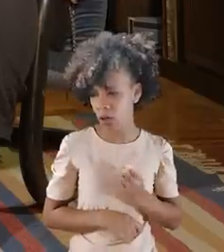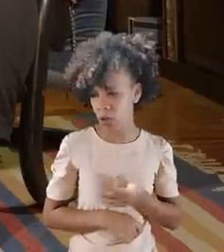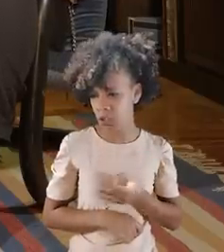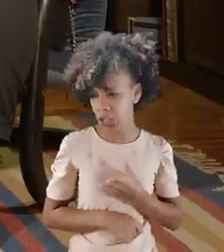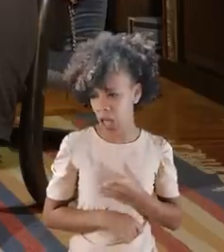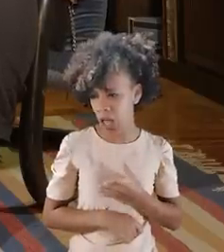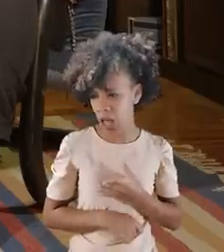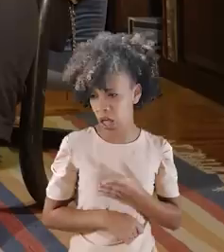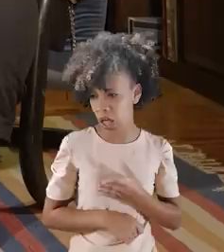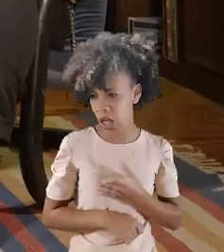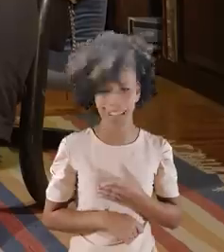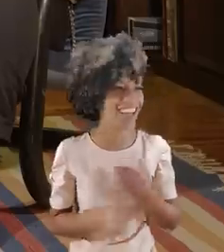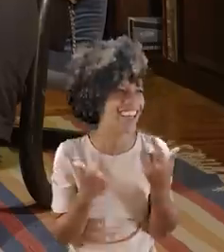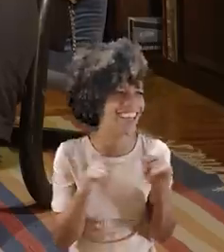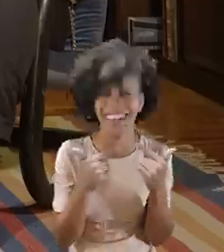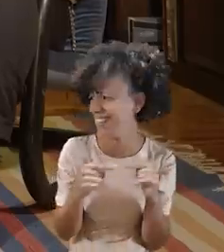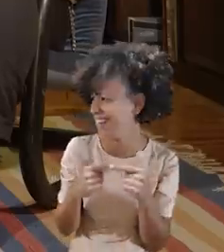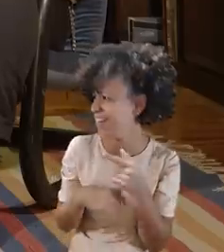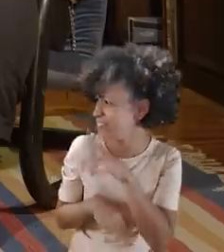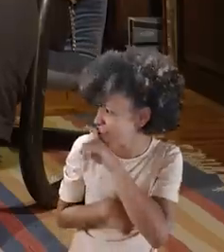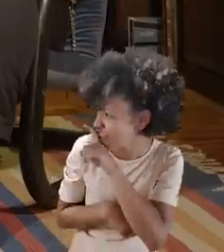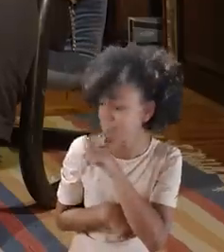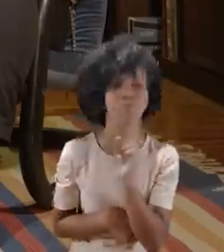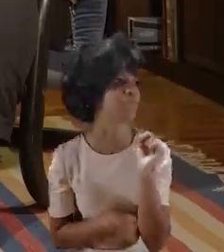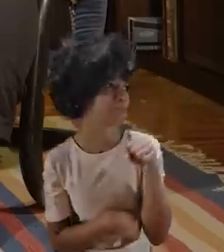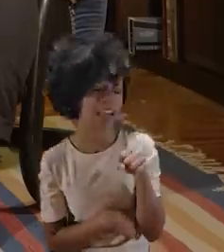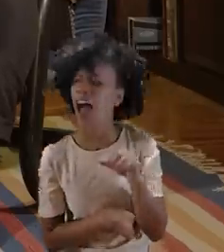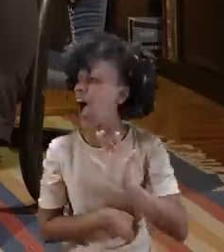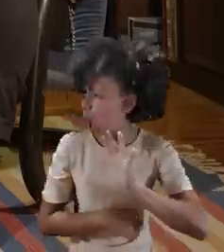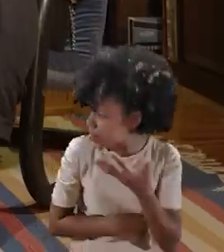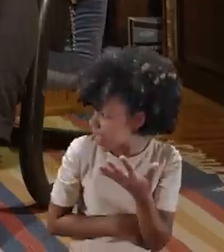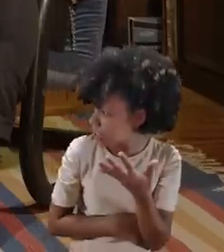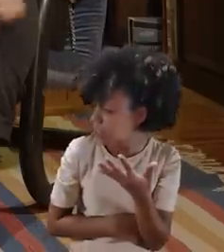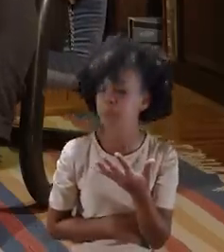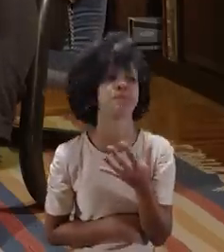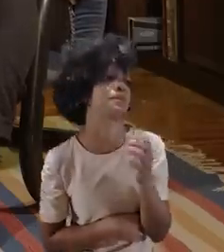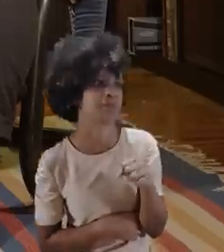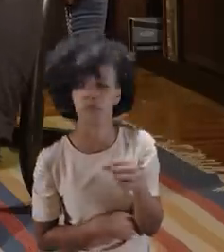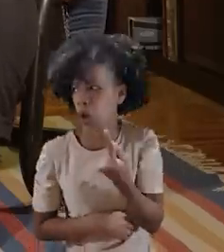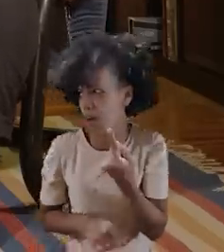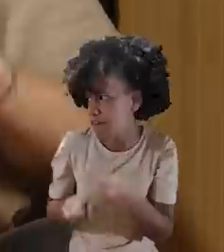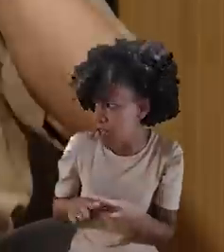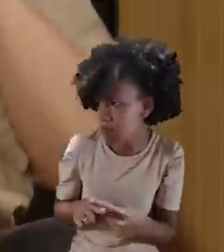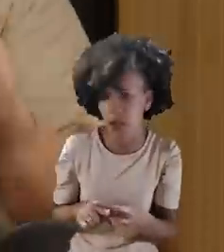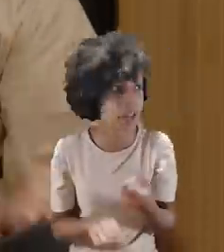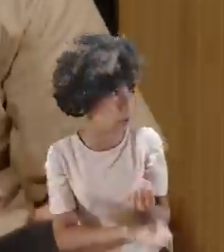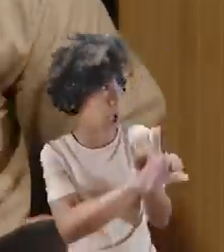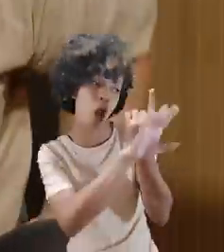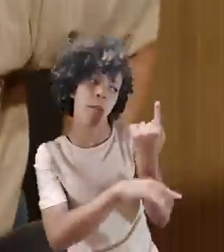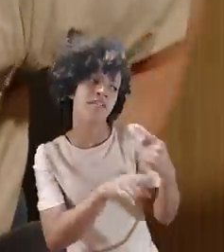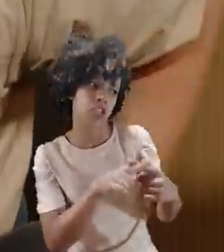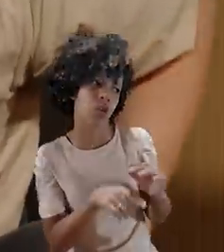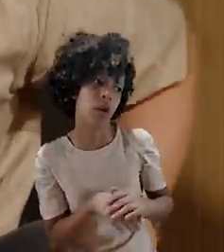recusou lugar é muito isso assim tipo acontece nesse uma ver isso acontecer você geral